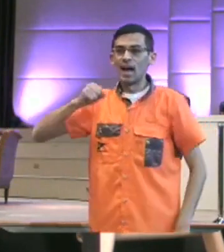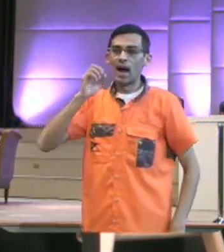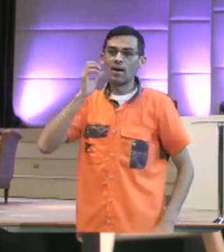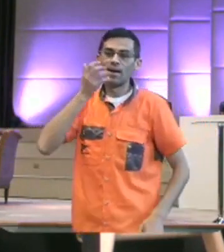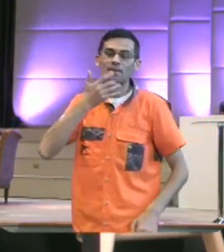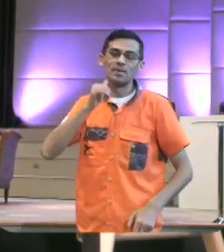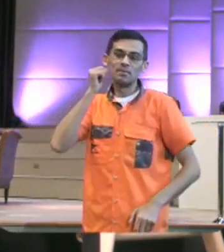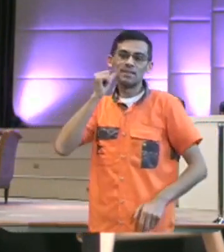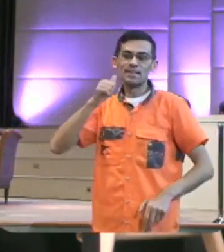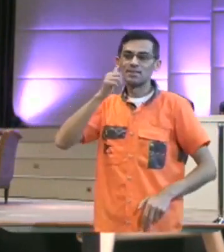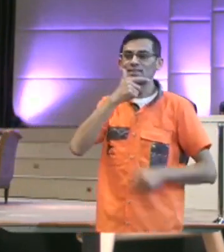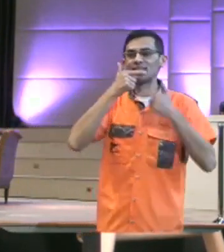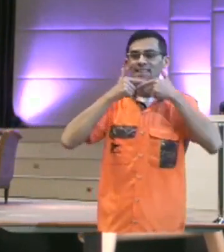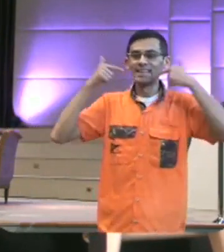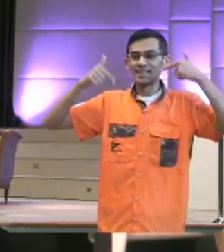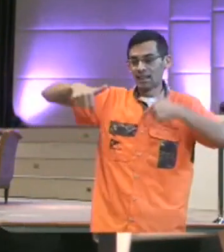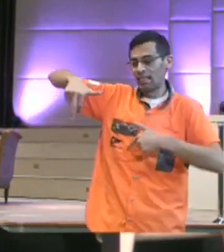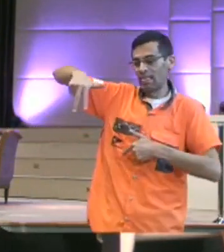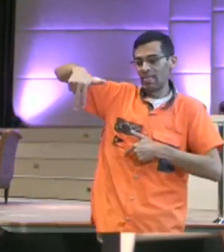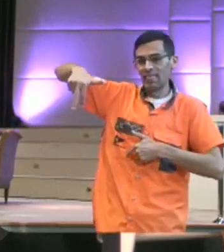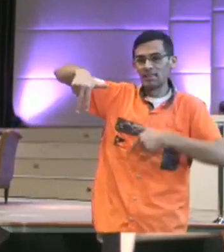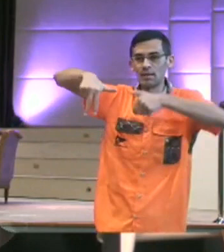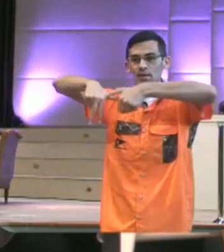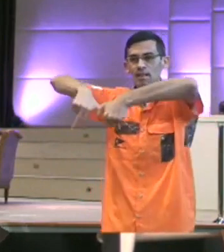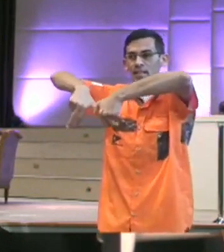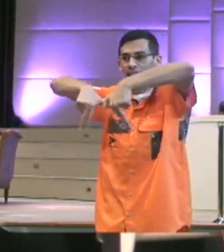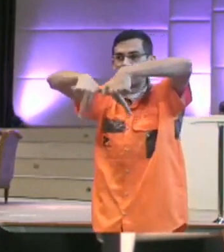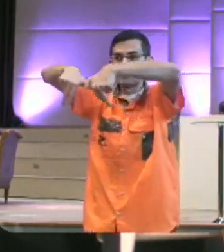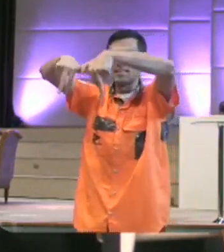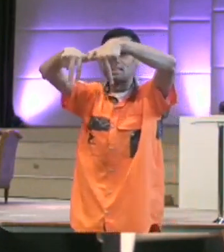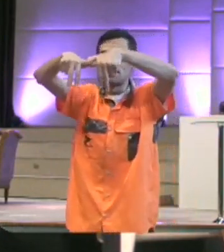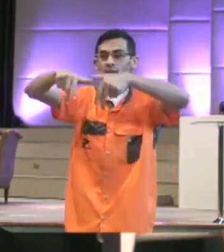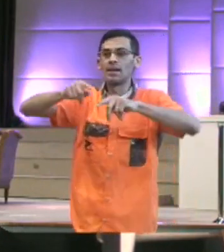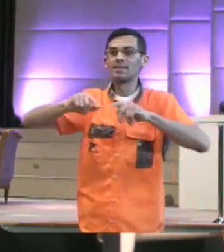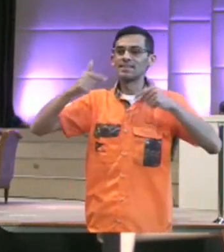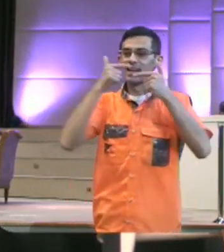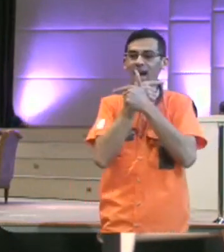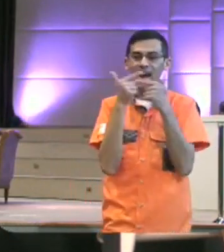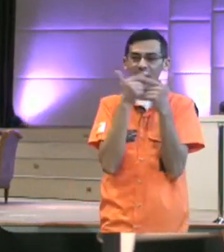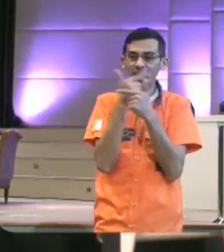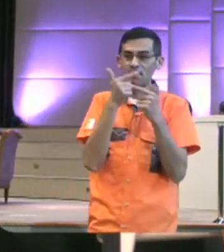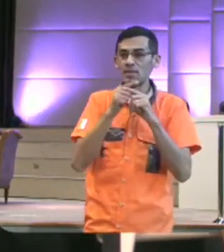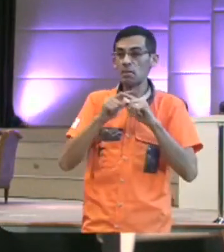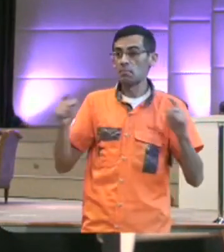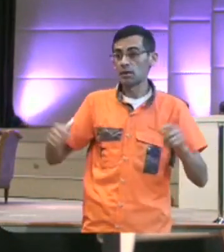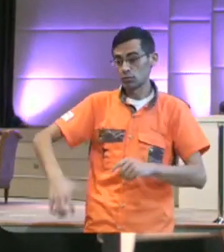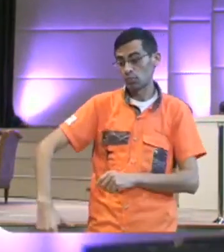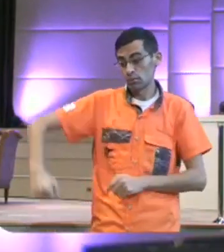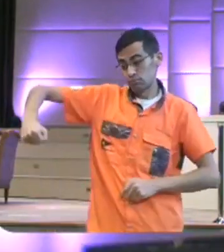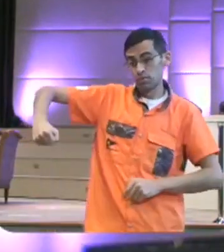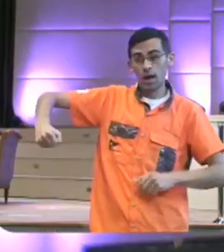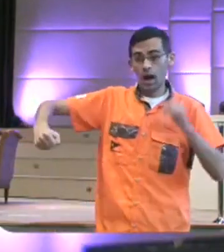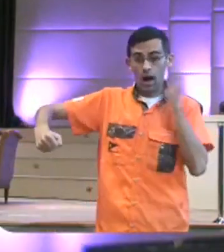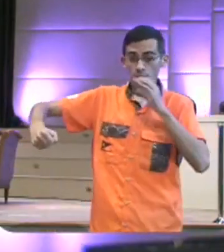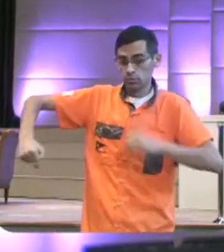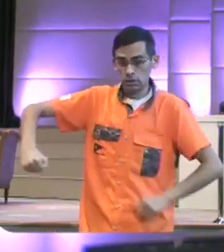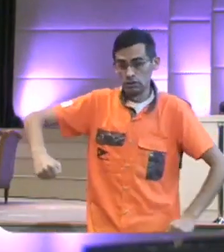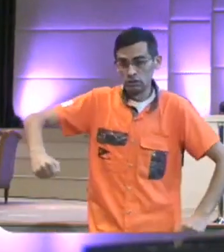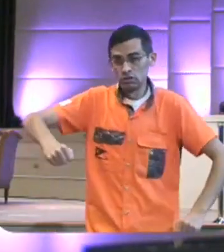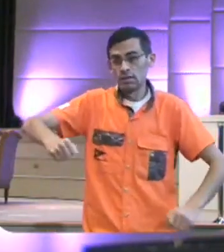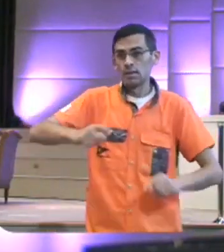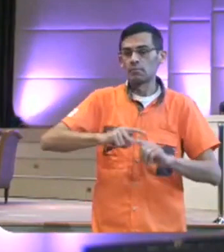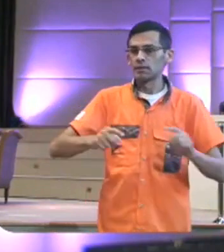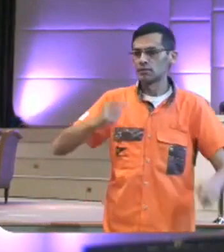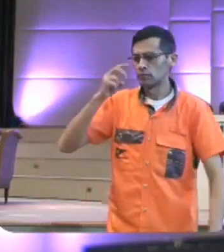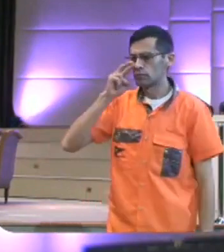dar risada e balançava os pezinhos como se estivesse andando no ar e dava risada. E quando eu vi